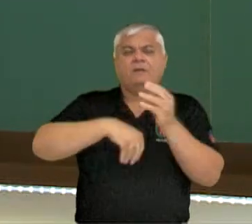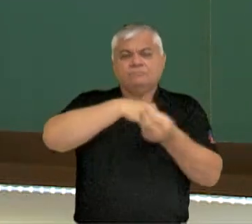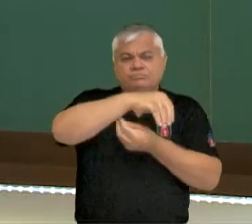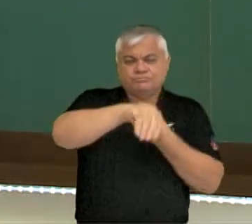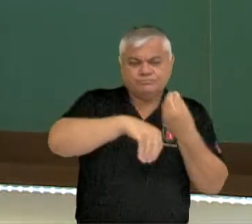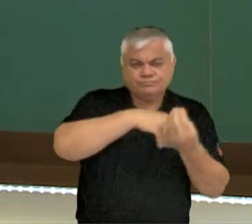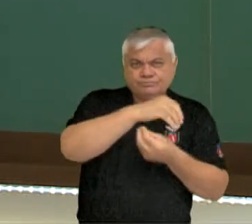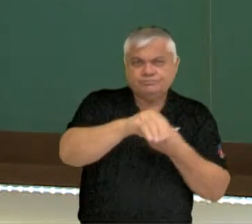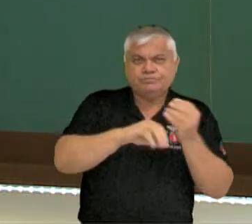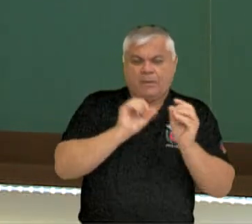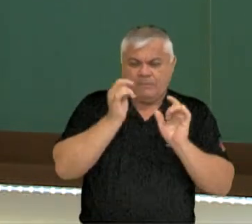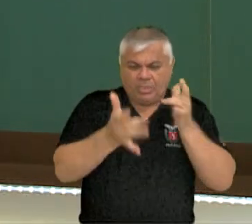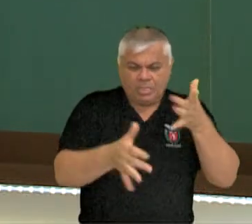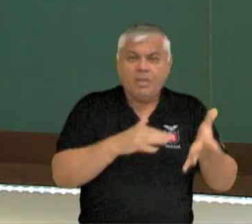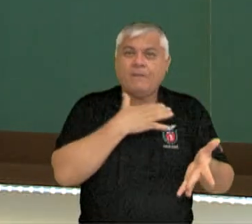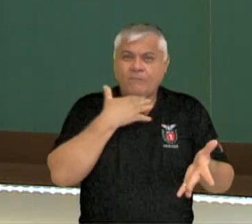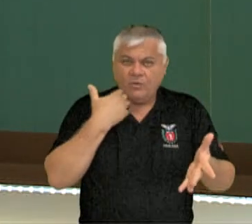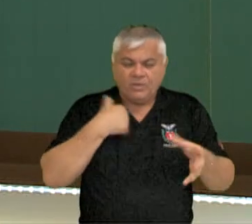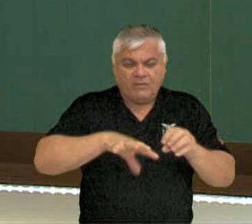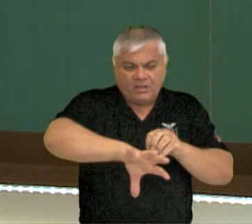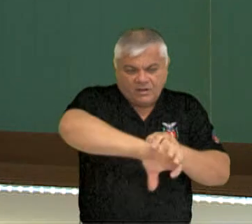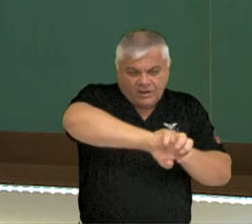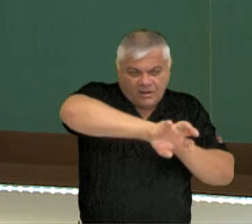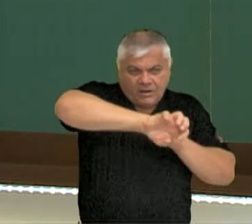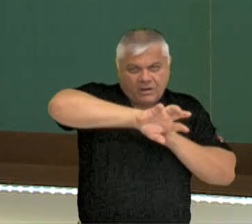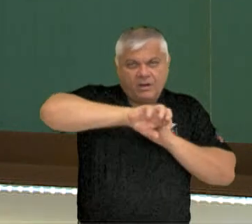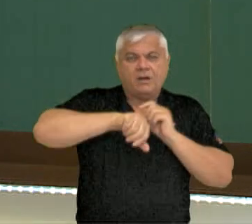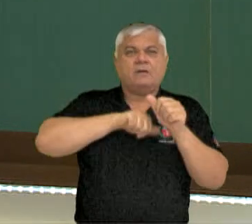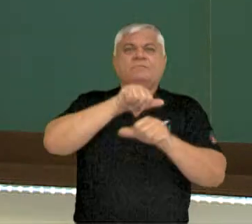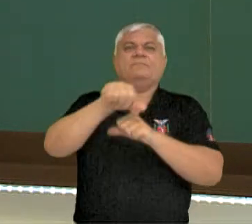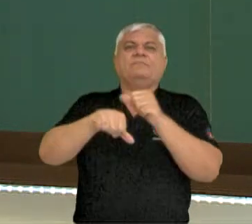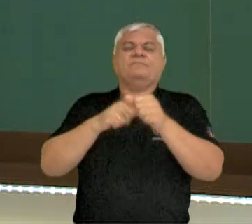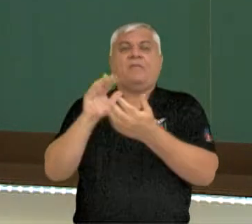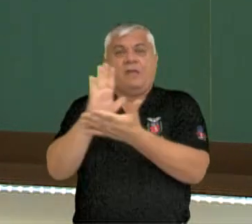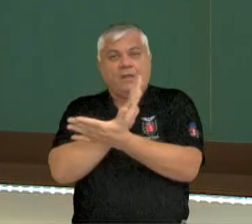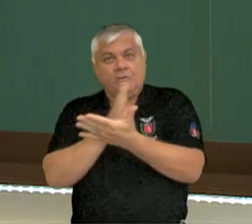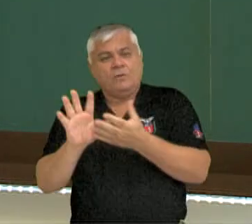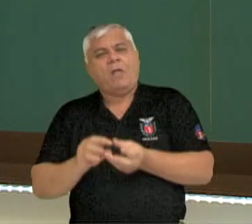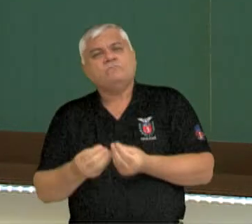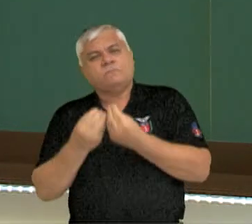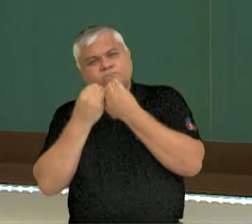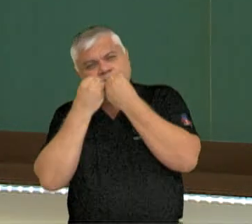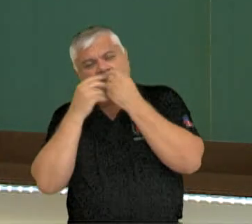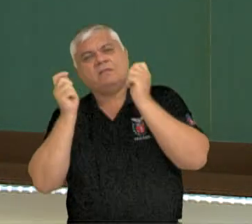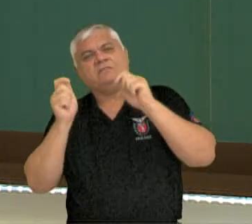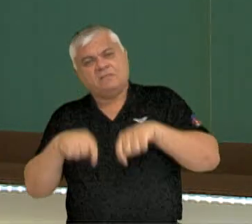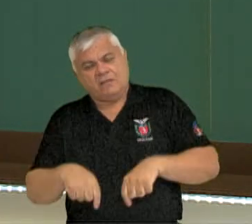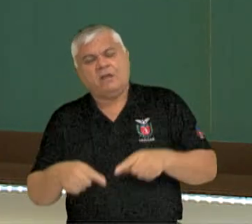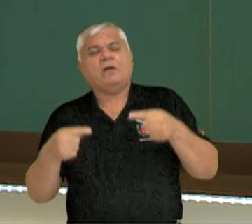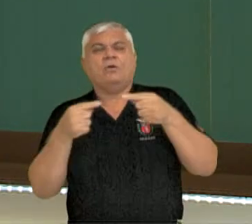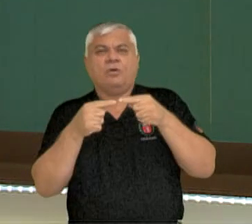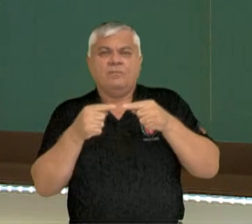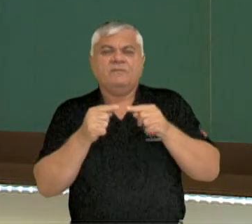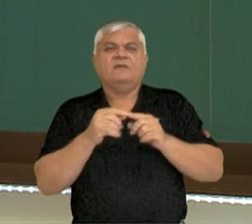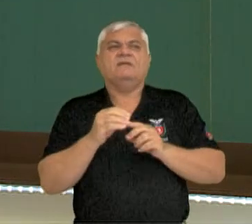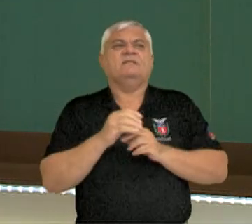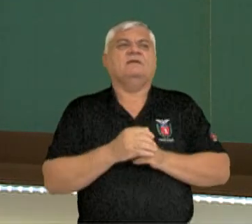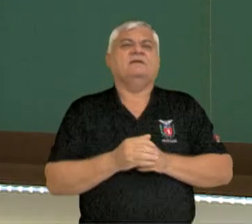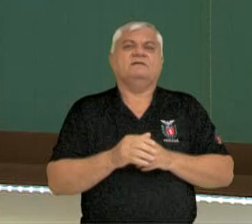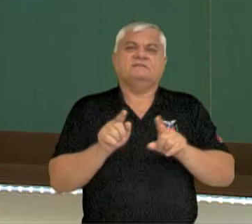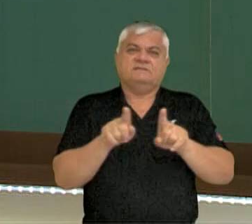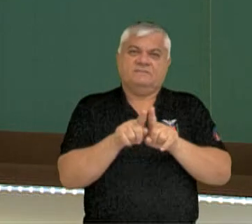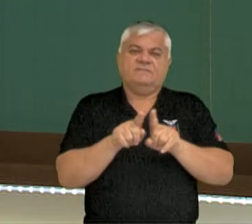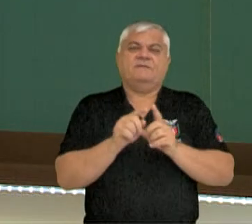do planeta, esses organismos devolvem. Alguns são comestíveis e utilizados na alimentação humana, como o shiitake e